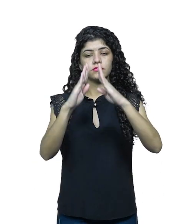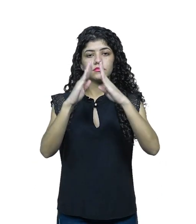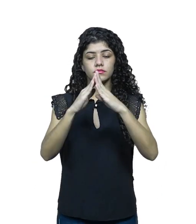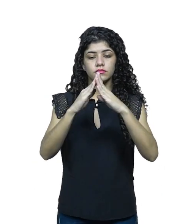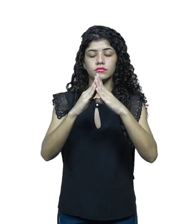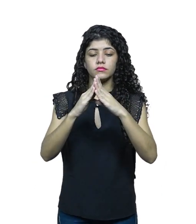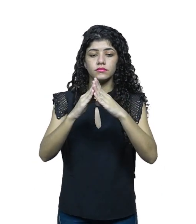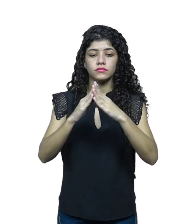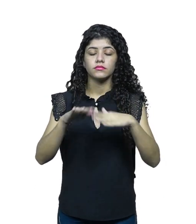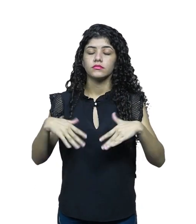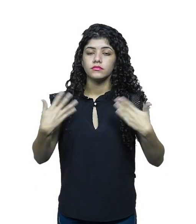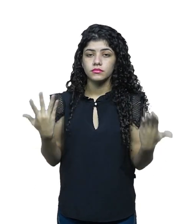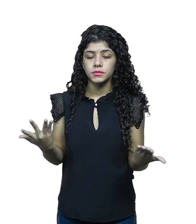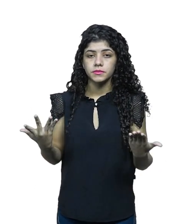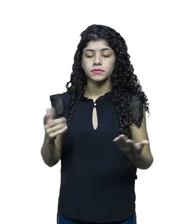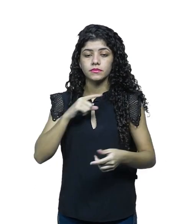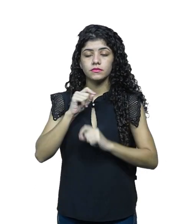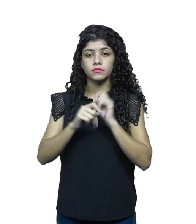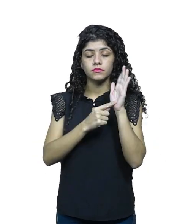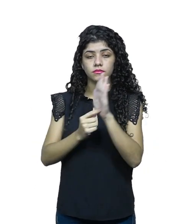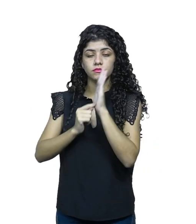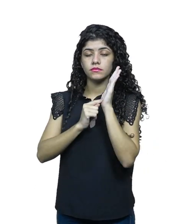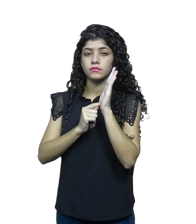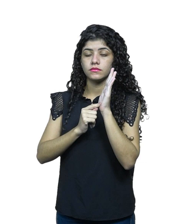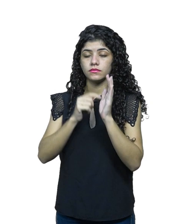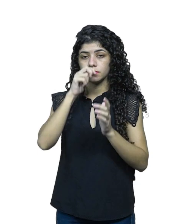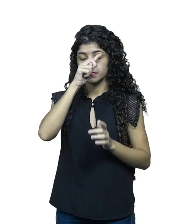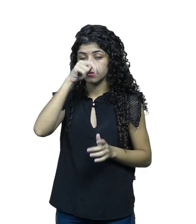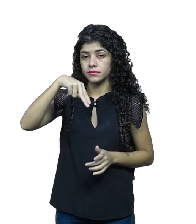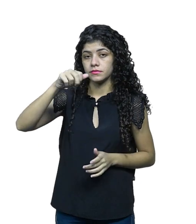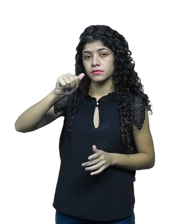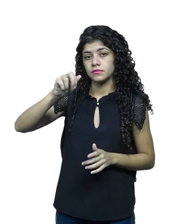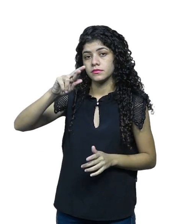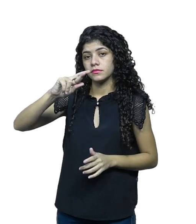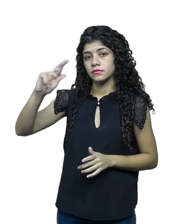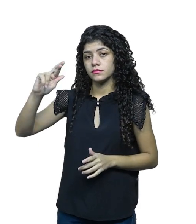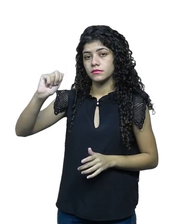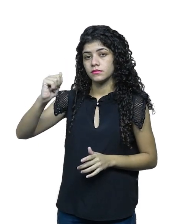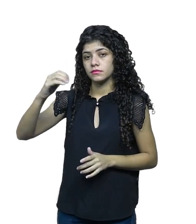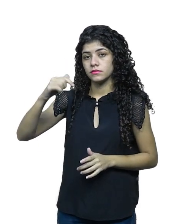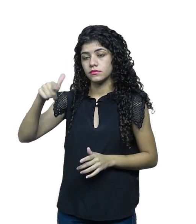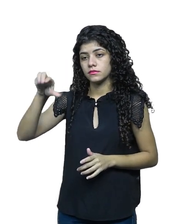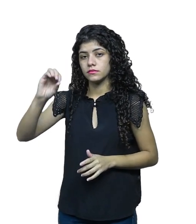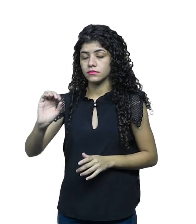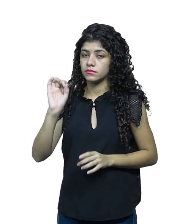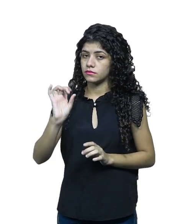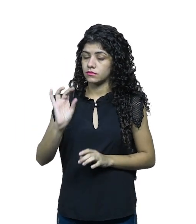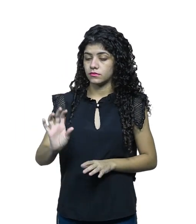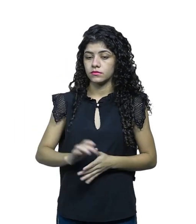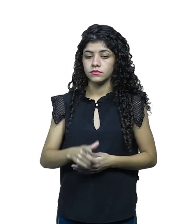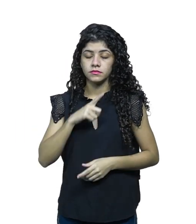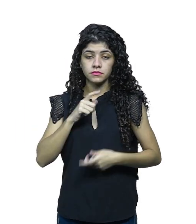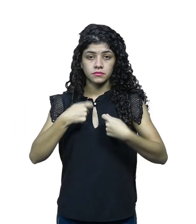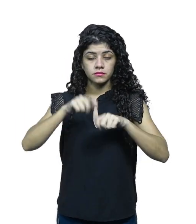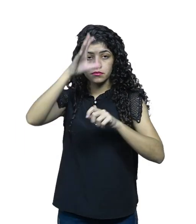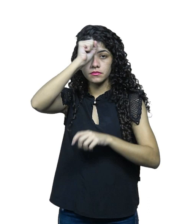canhão gigante. Então, eu só faço a narração do que vai sendo exposto na tela. Vejam que isso é